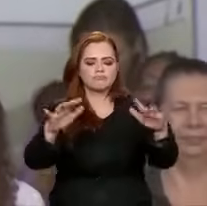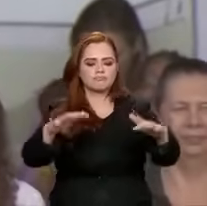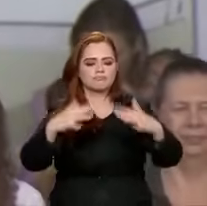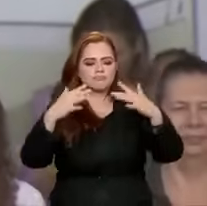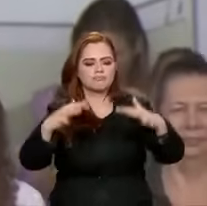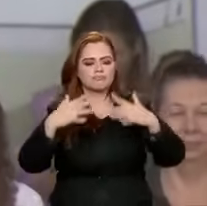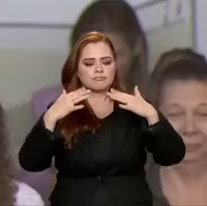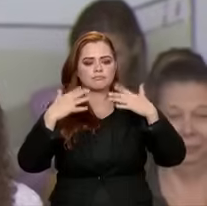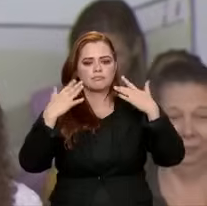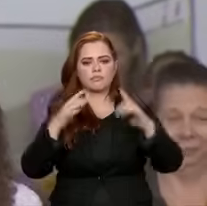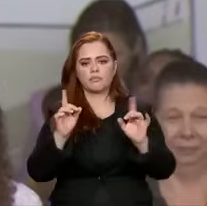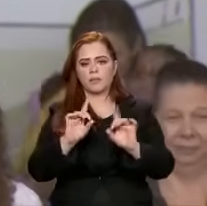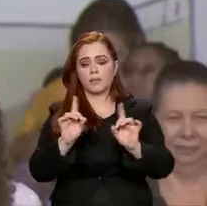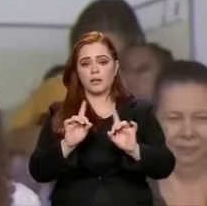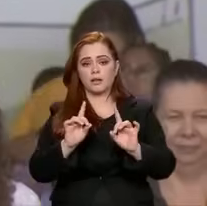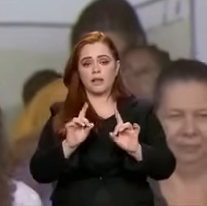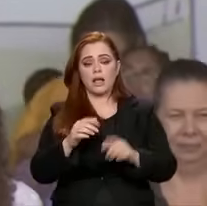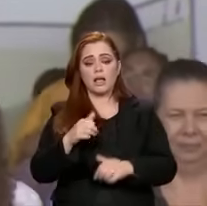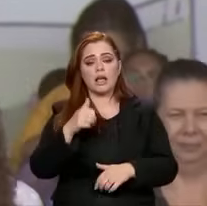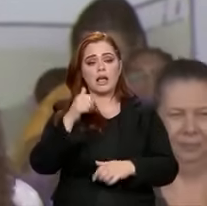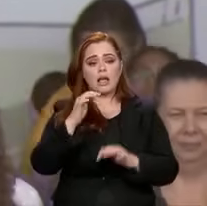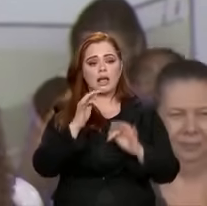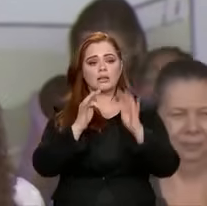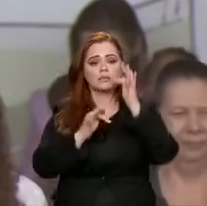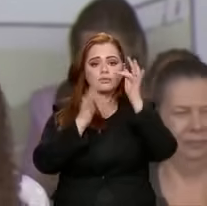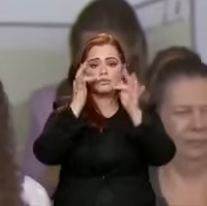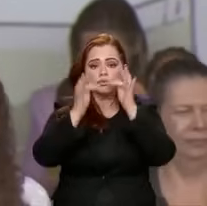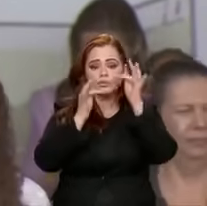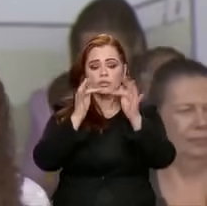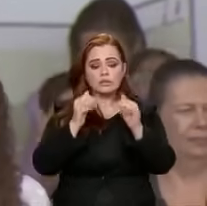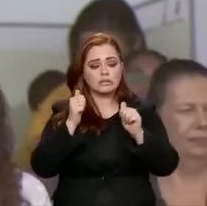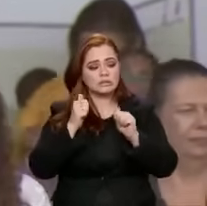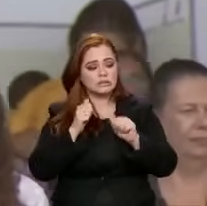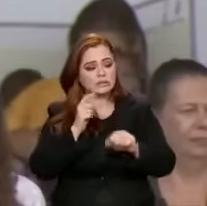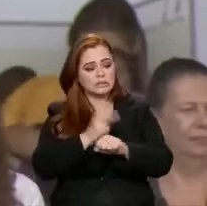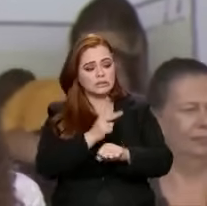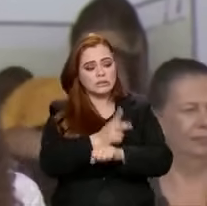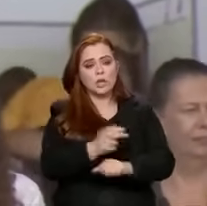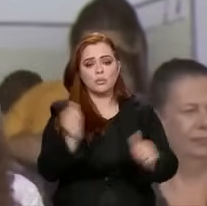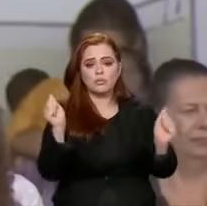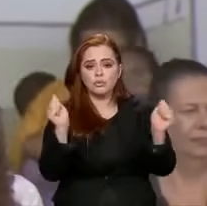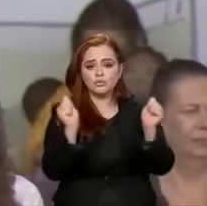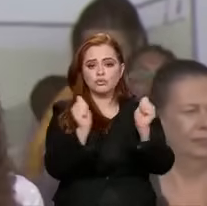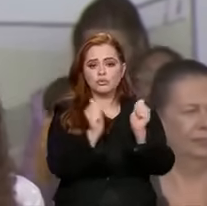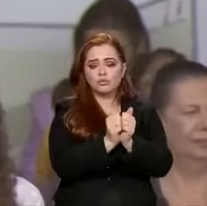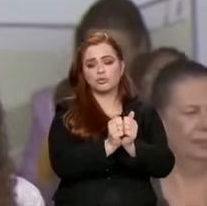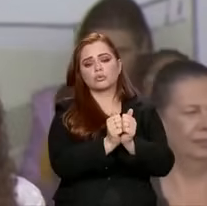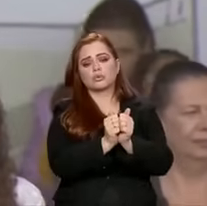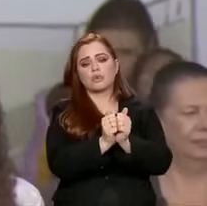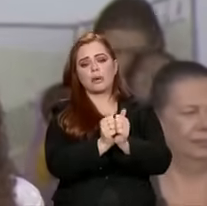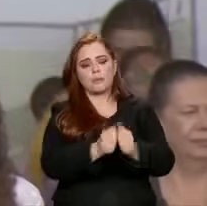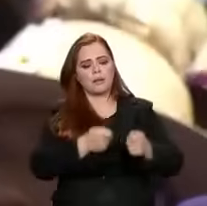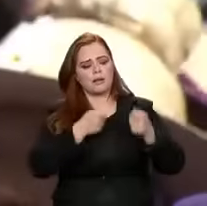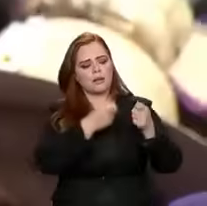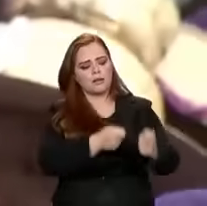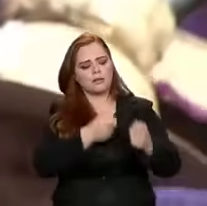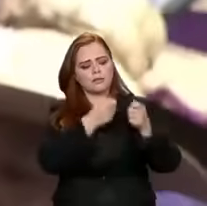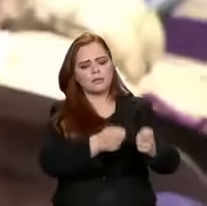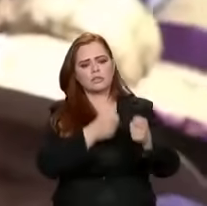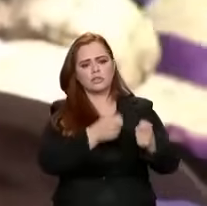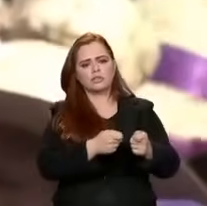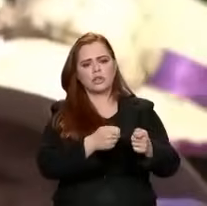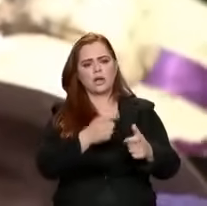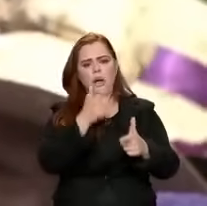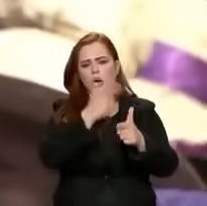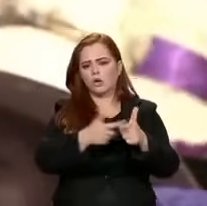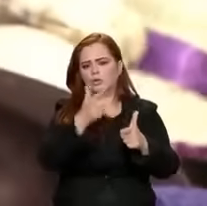as Margaridas estão sempre juntas para resistir os intempéries da natureza e para